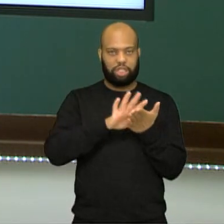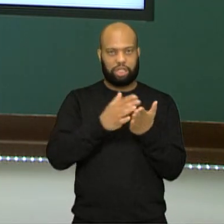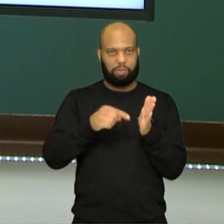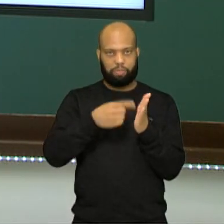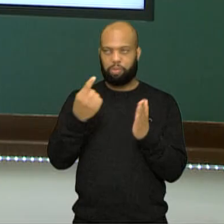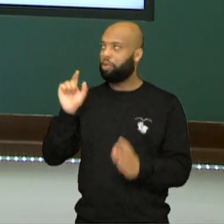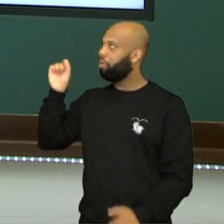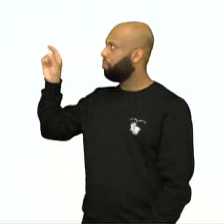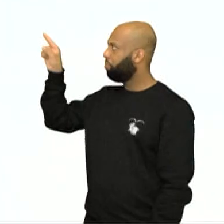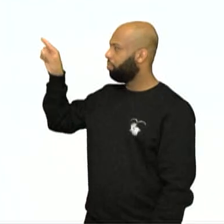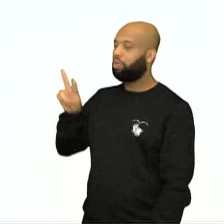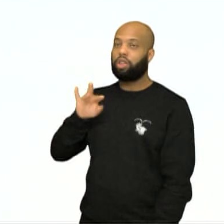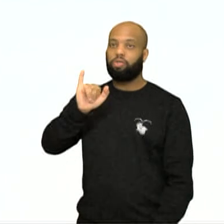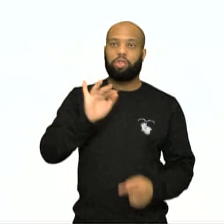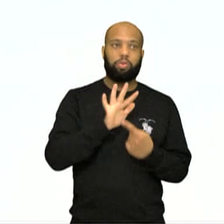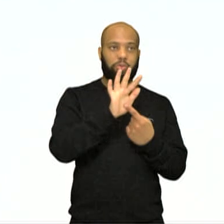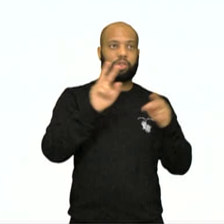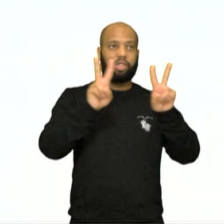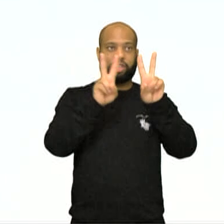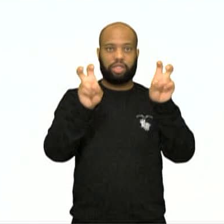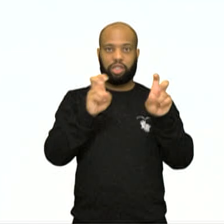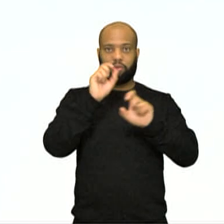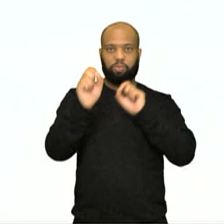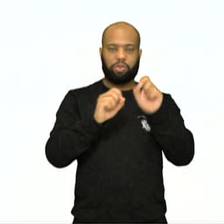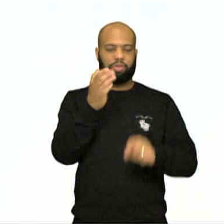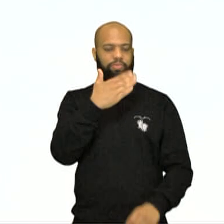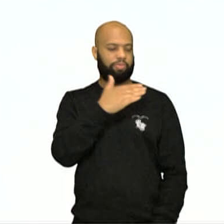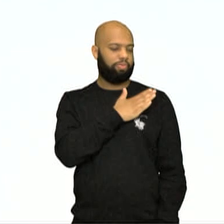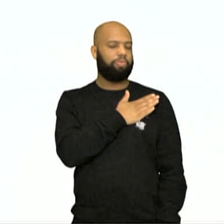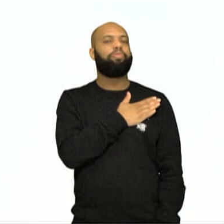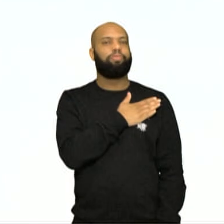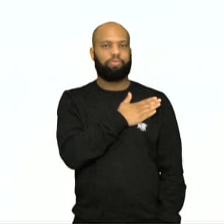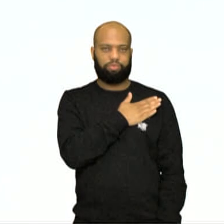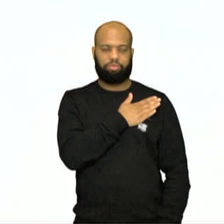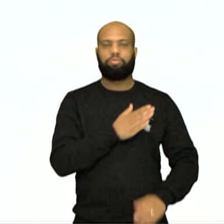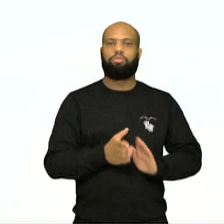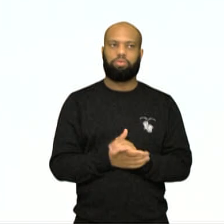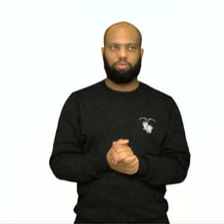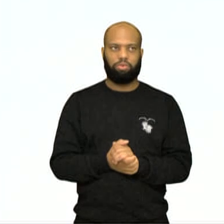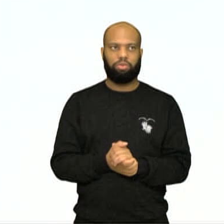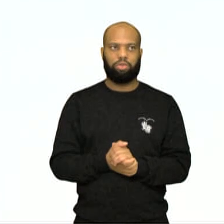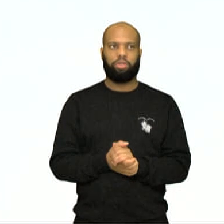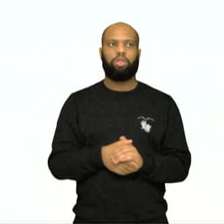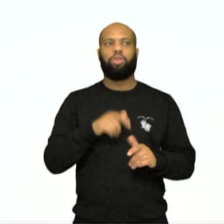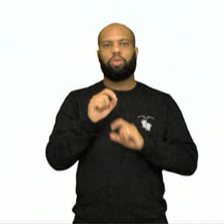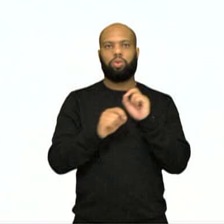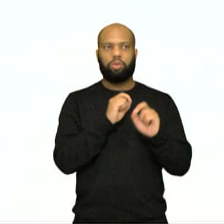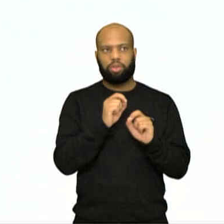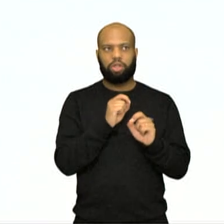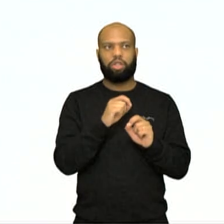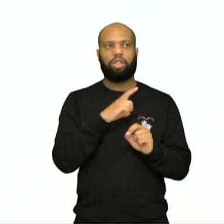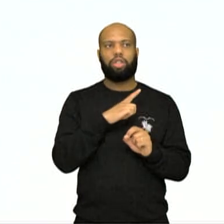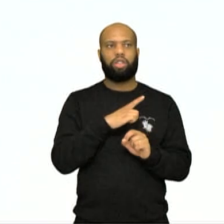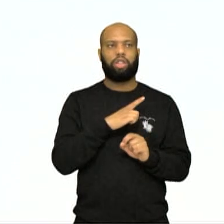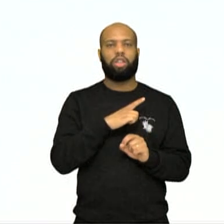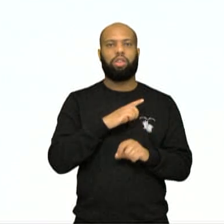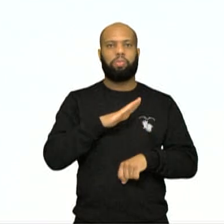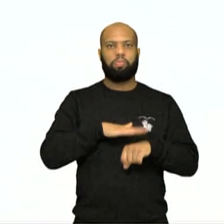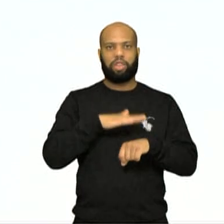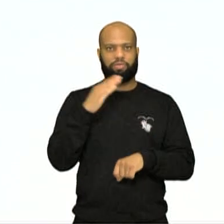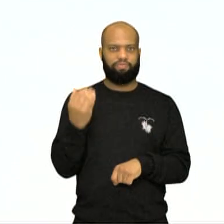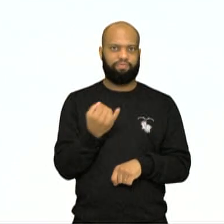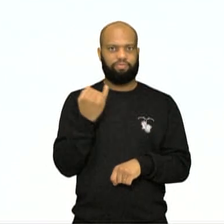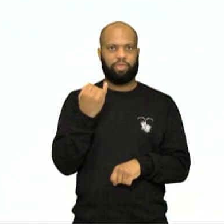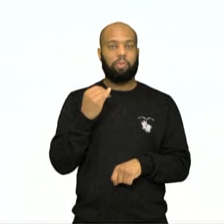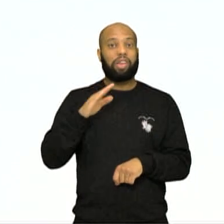exaltação, que ele aborda temas de patrióticos e ufanistas, né? Para mais, o carro-chefe desse tipo